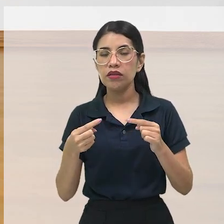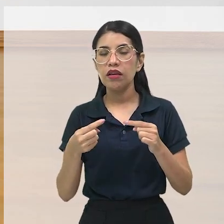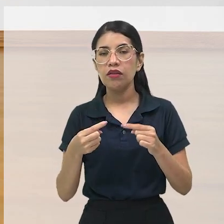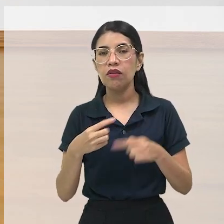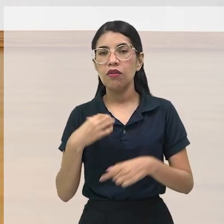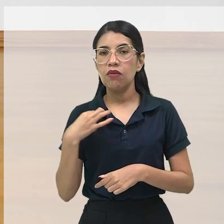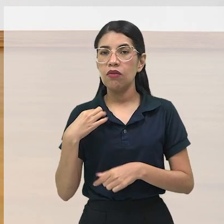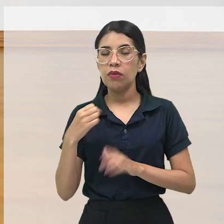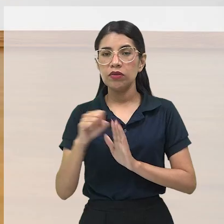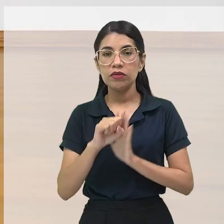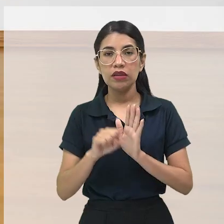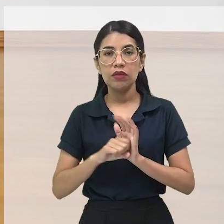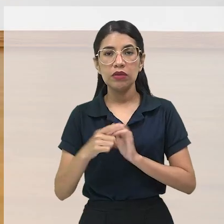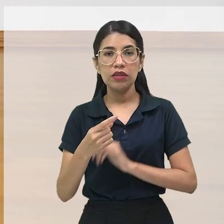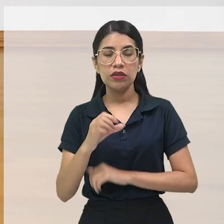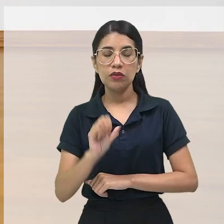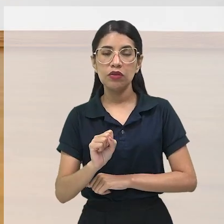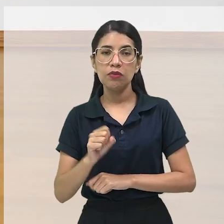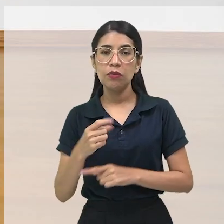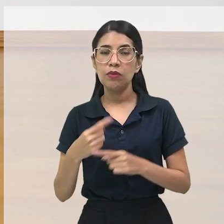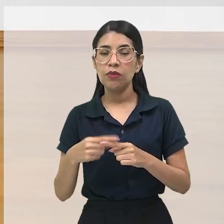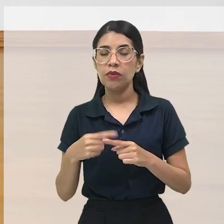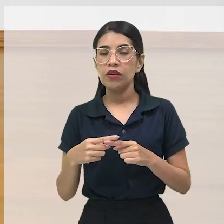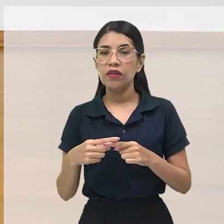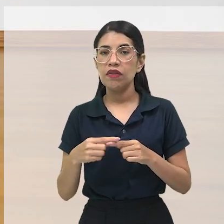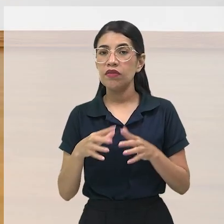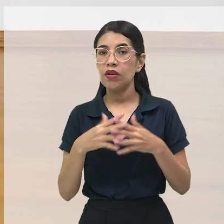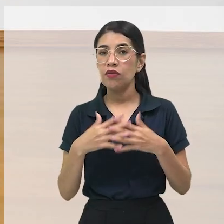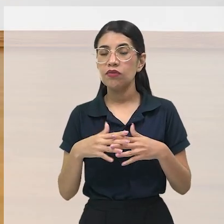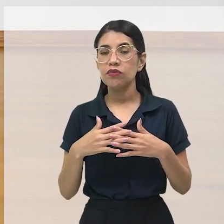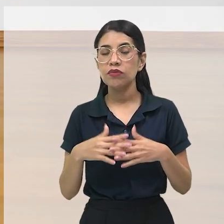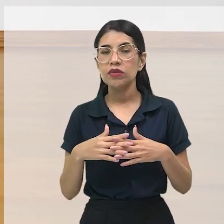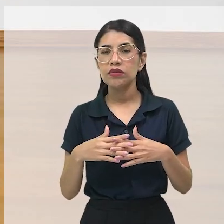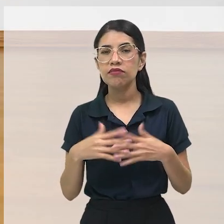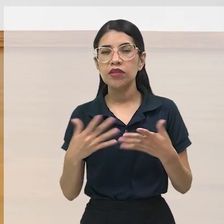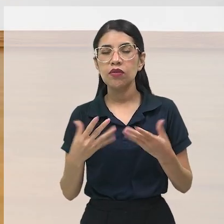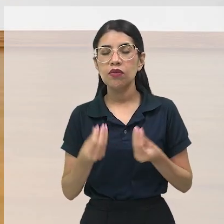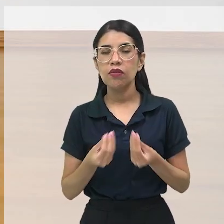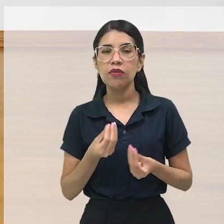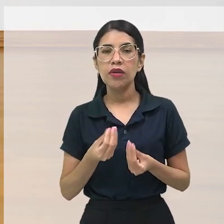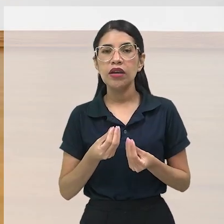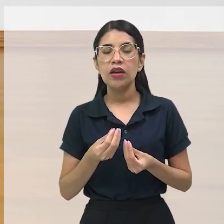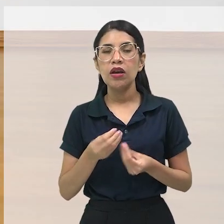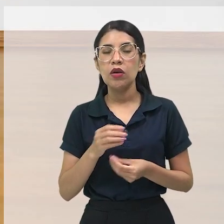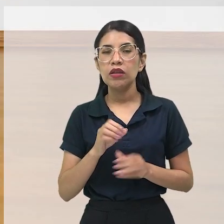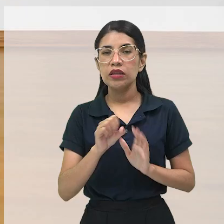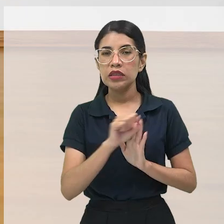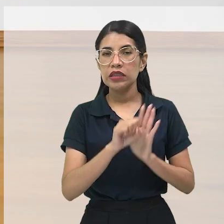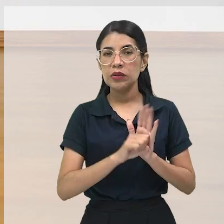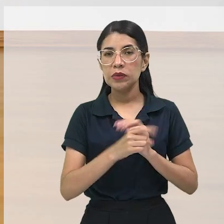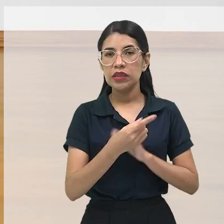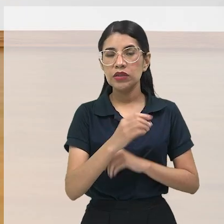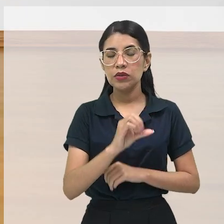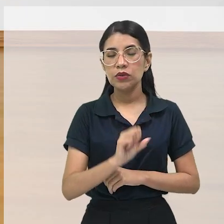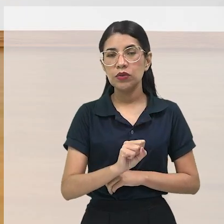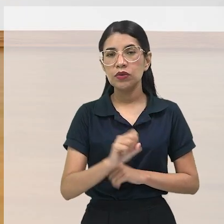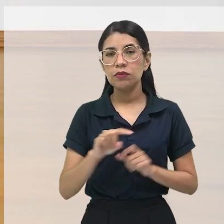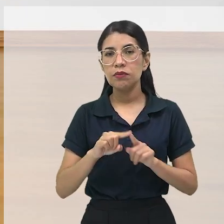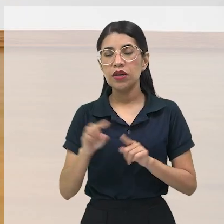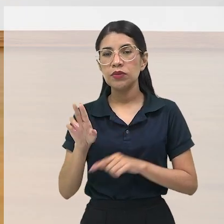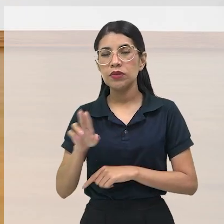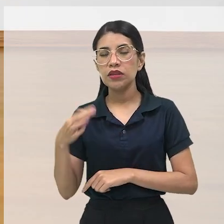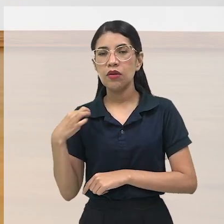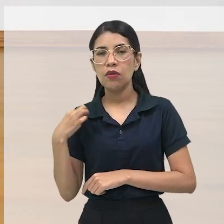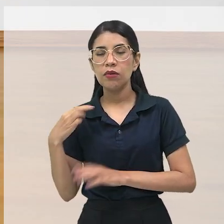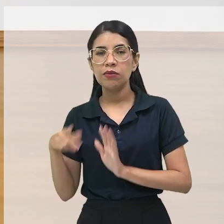figurinos do século XVIII, porque senão vai ficar uma grande confusão, né? Já pensou uma peça do século XVIII com o pessoal usando roupa do século XXI?